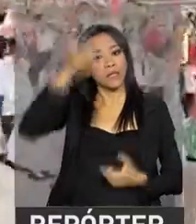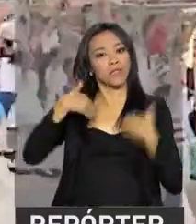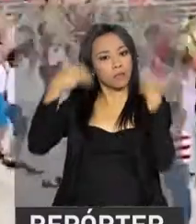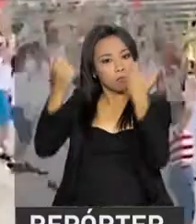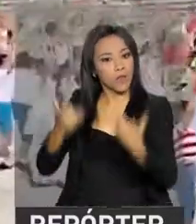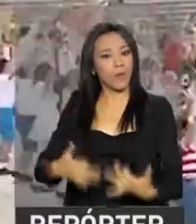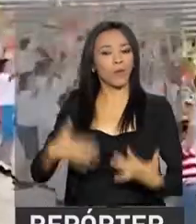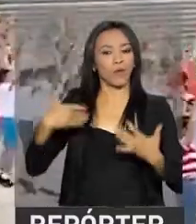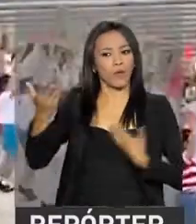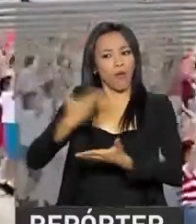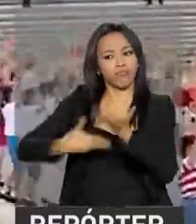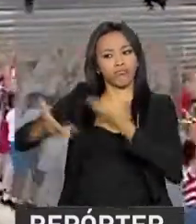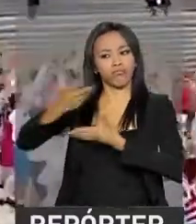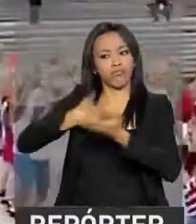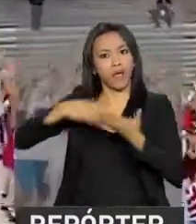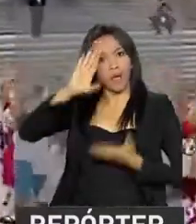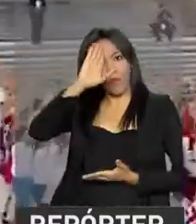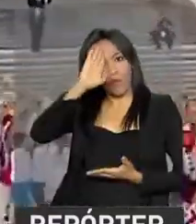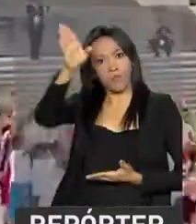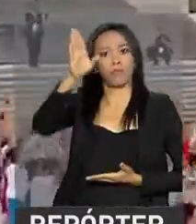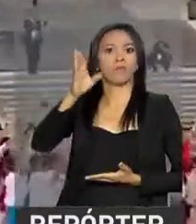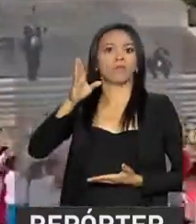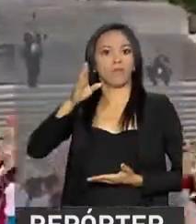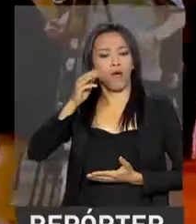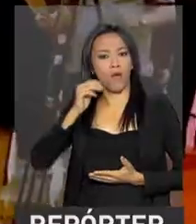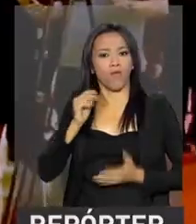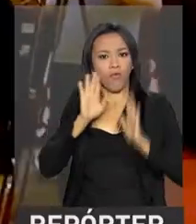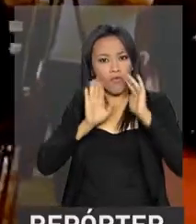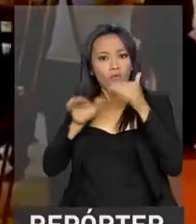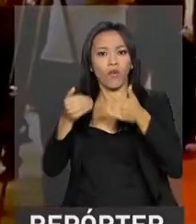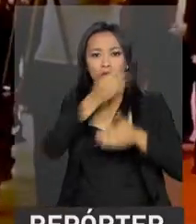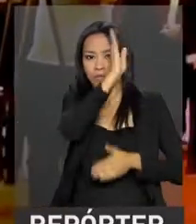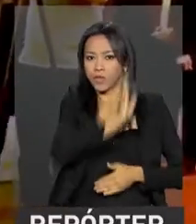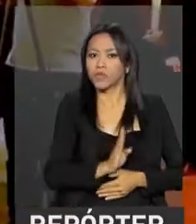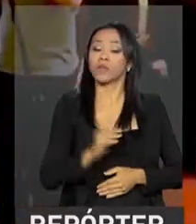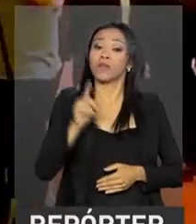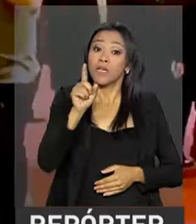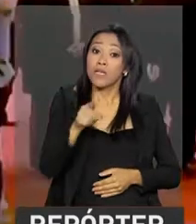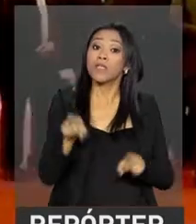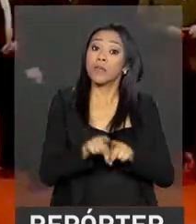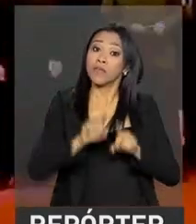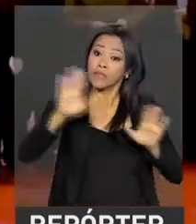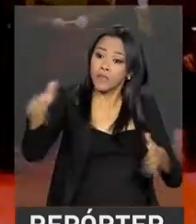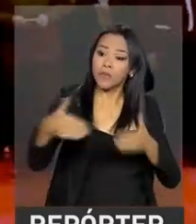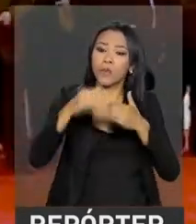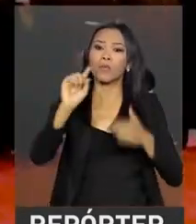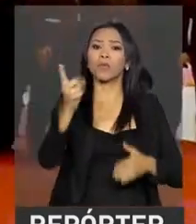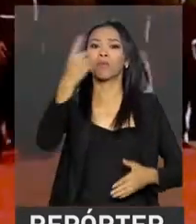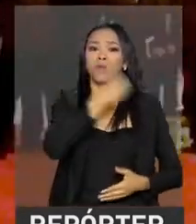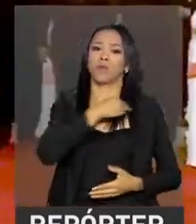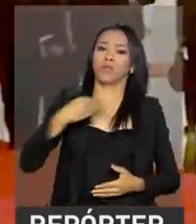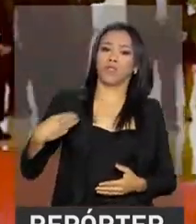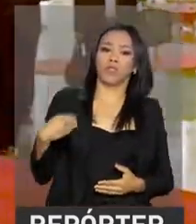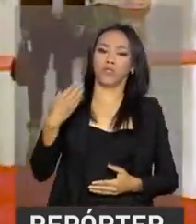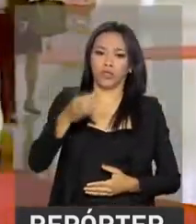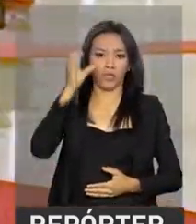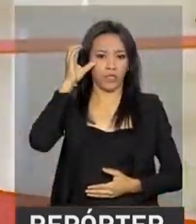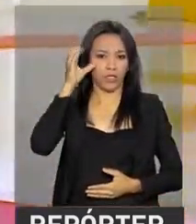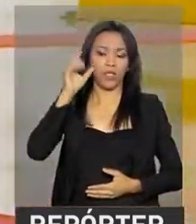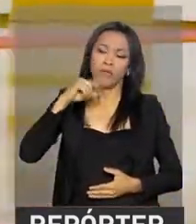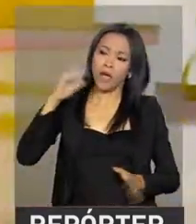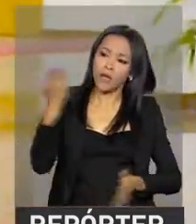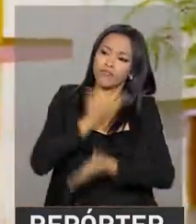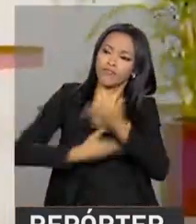país asiático é uma prioridade. Ele também se encontrou com o primeiro-ministro chinês para discutir o aprofundamento das